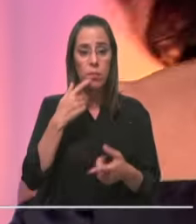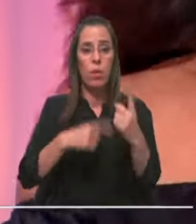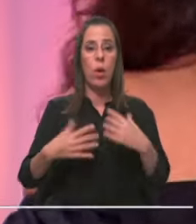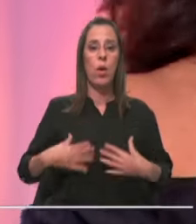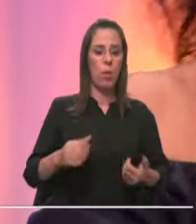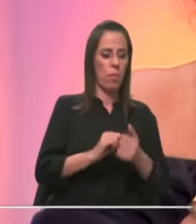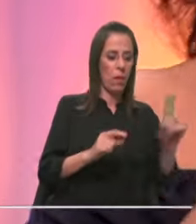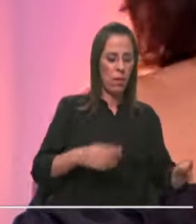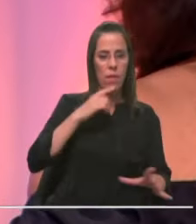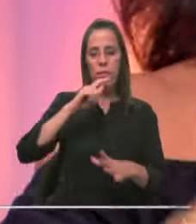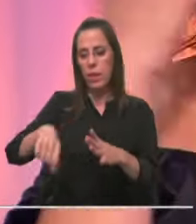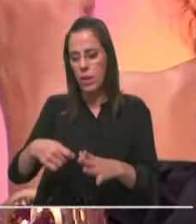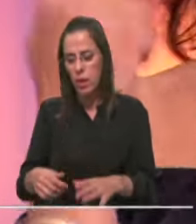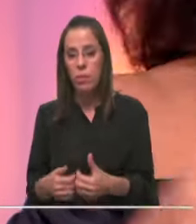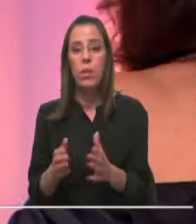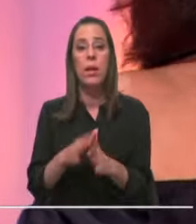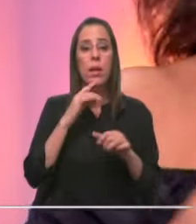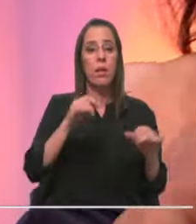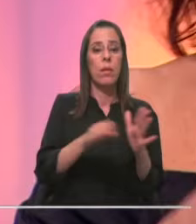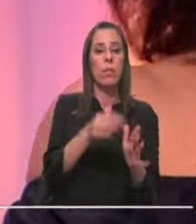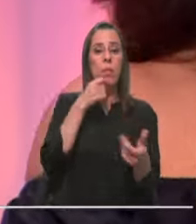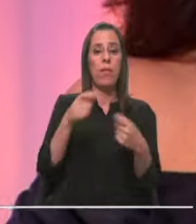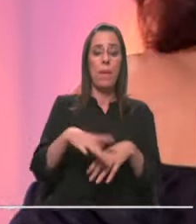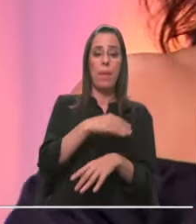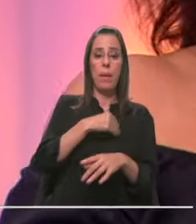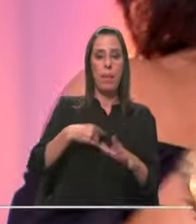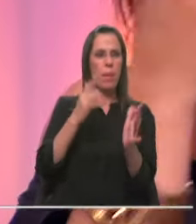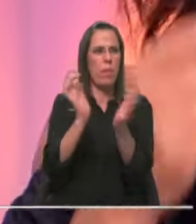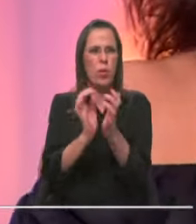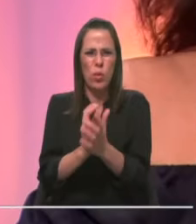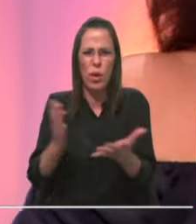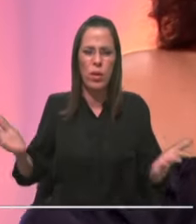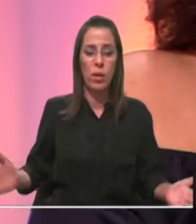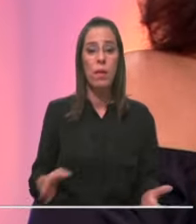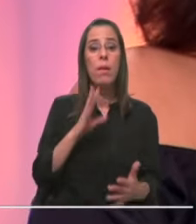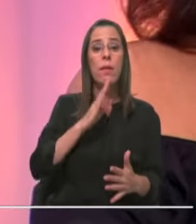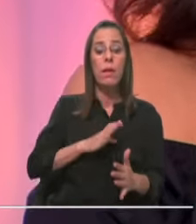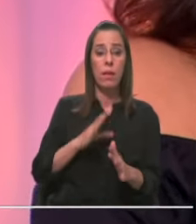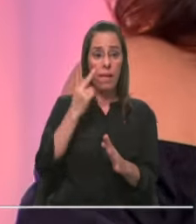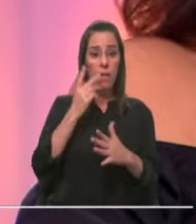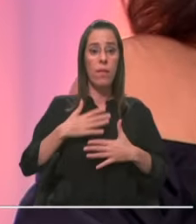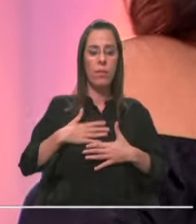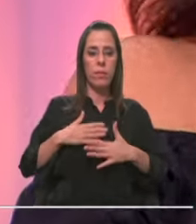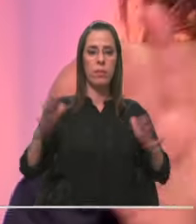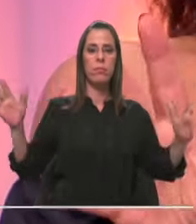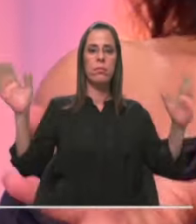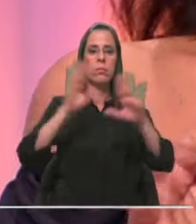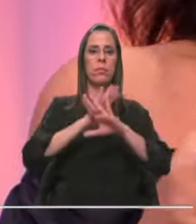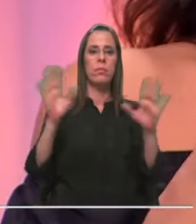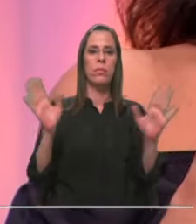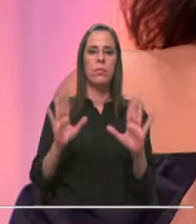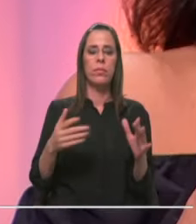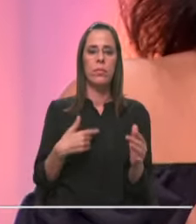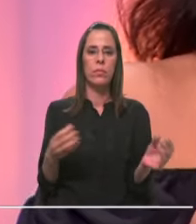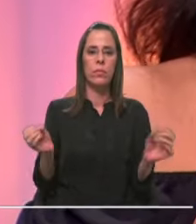roupa a lavar, a fazer comida a toda a hora, e para o supermercado, para a farmácia, para o médico, para a segurança social, a minha vida foi... Implodida. Eu